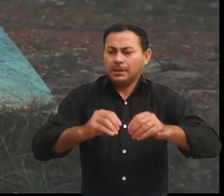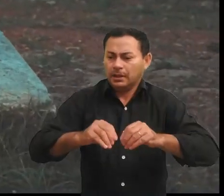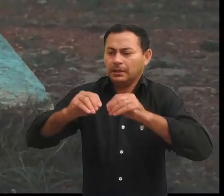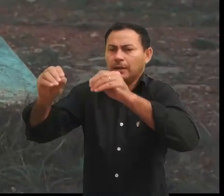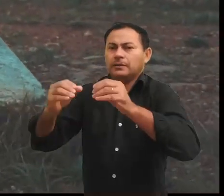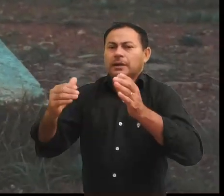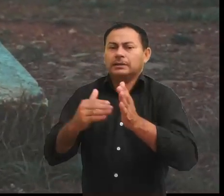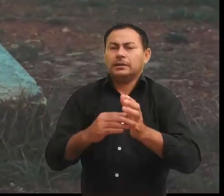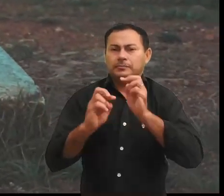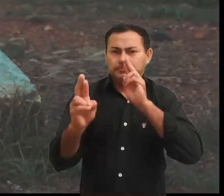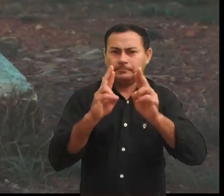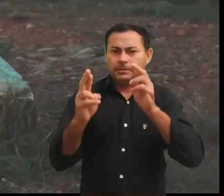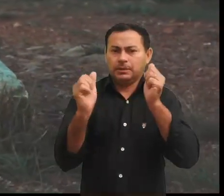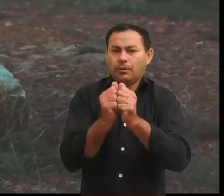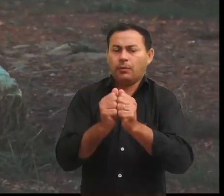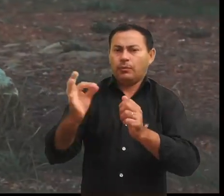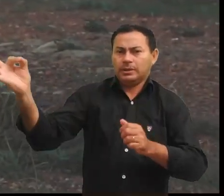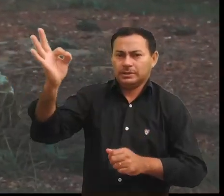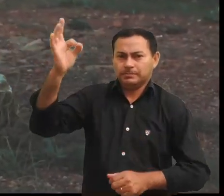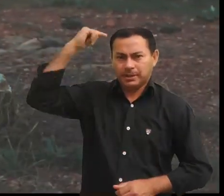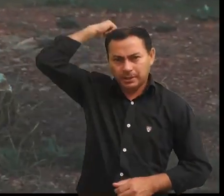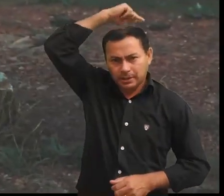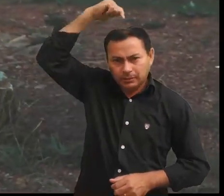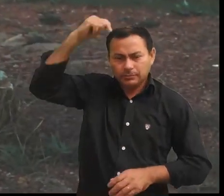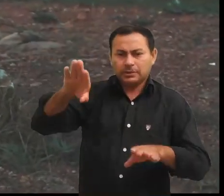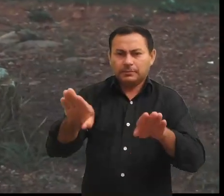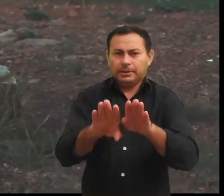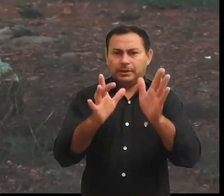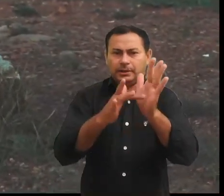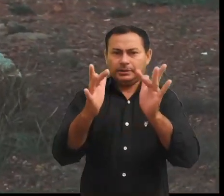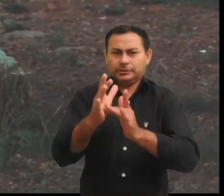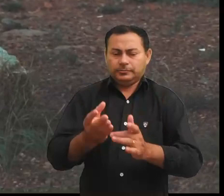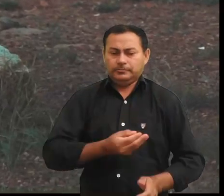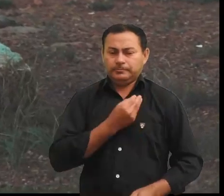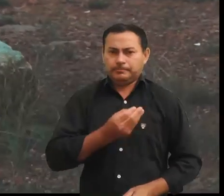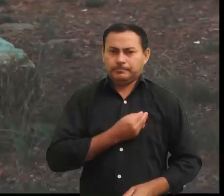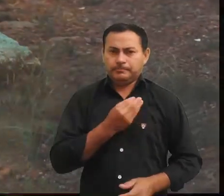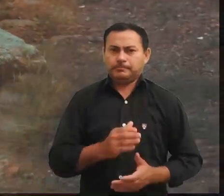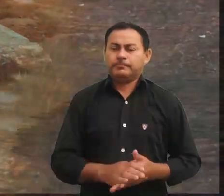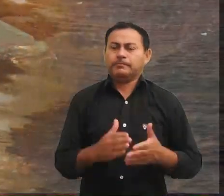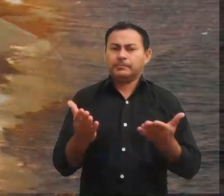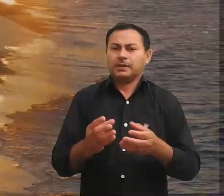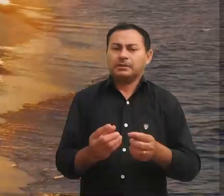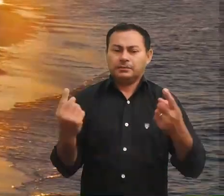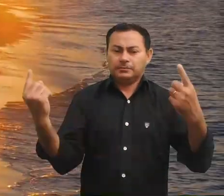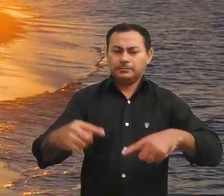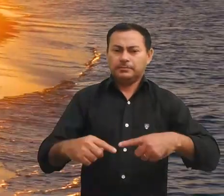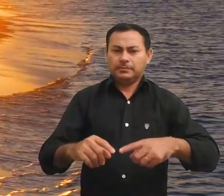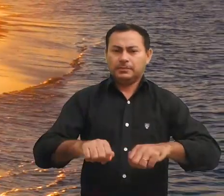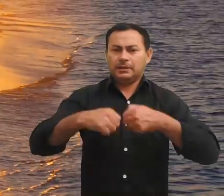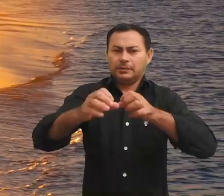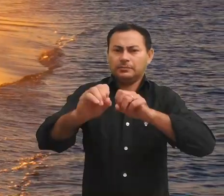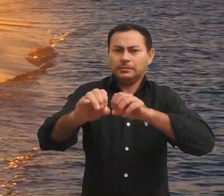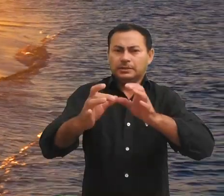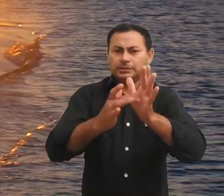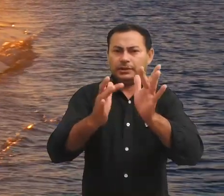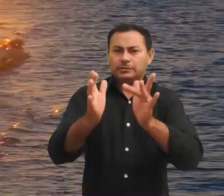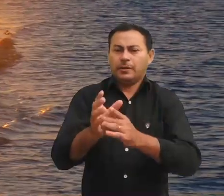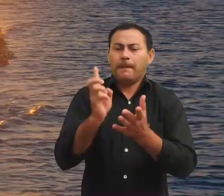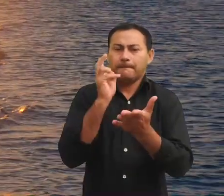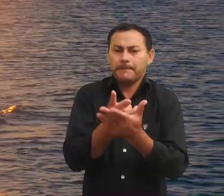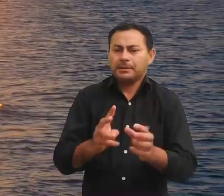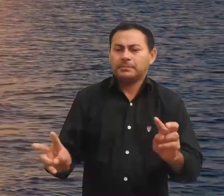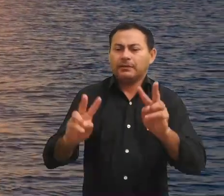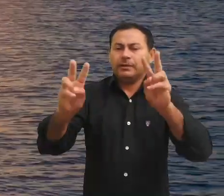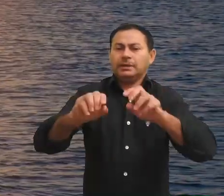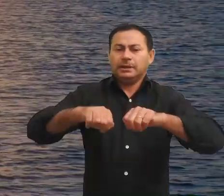o instrumento que nos leva a ter um relacionamento com o Espírito Santo e com o Cristo vivo. Isto nos desafia a dar ao